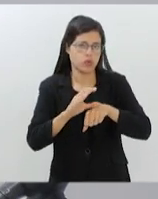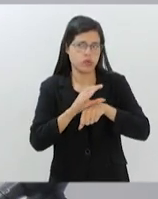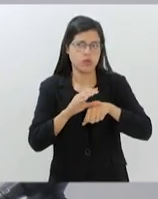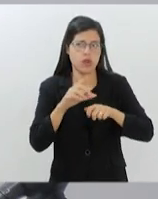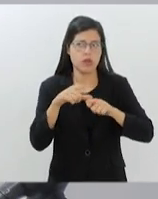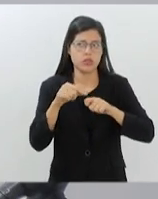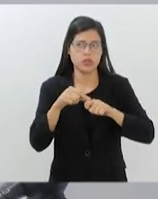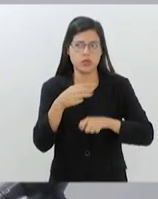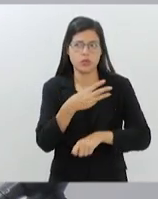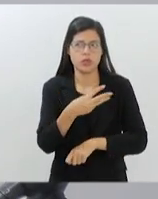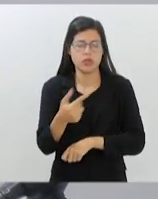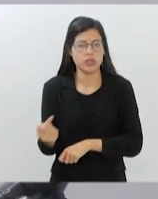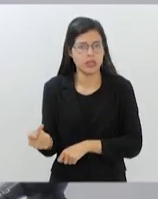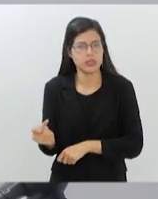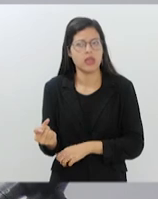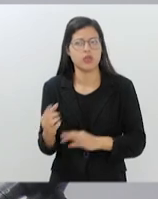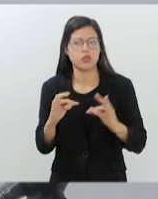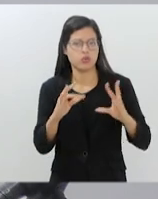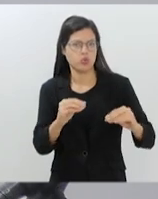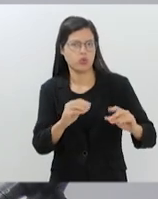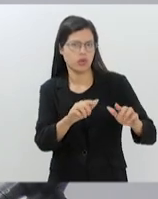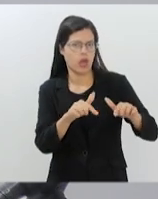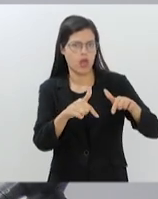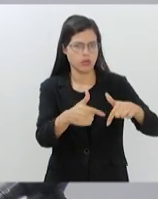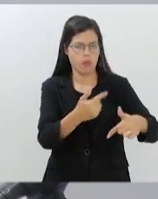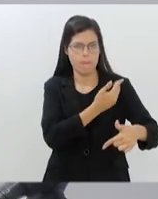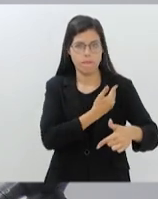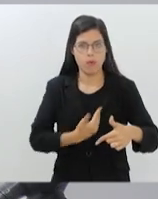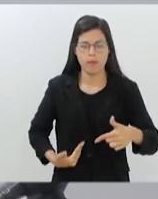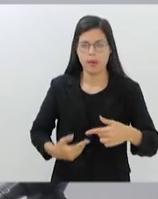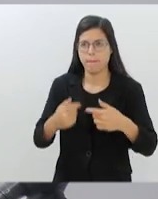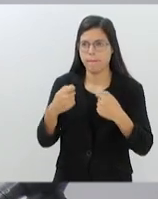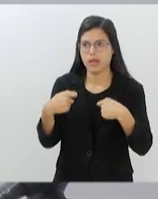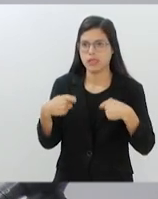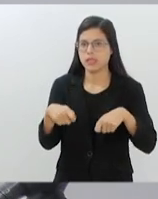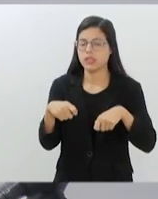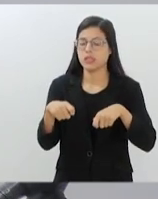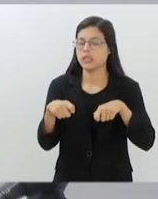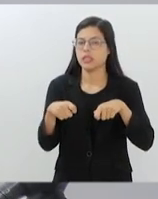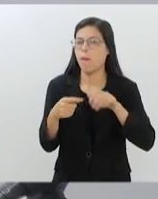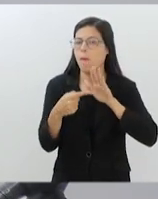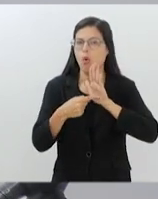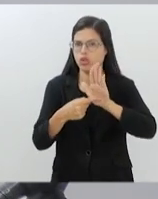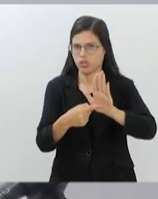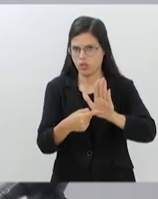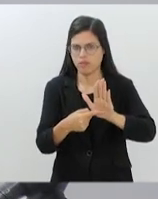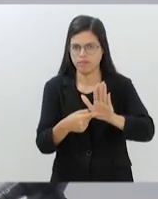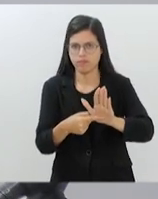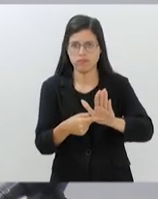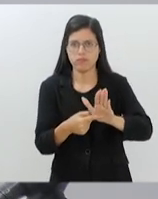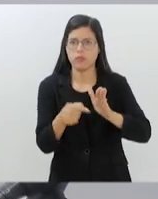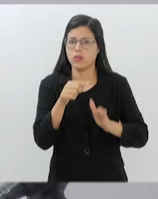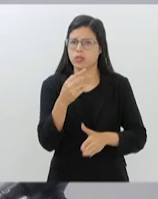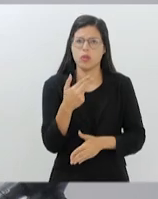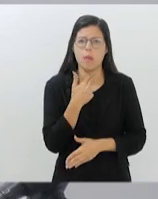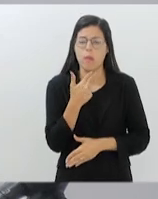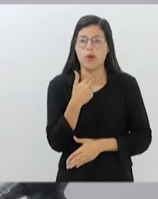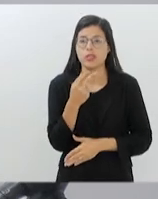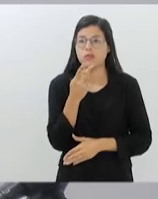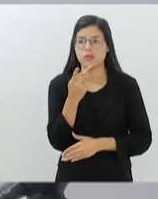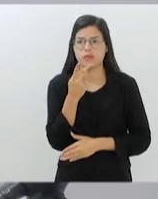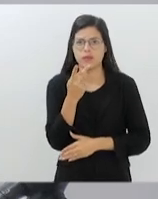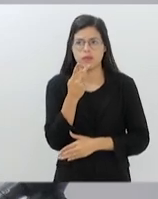37 da Constituição todos os atos públicos TM que ter publicidade Então o senhor não pode também nos dizer